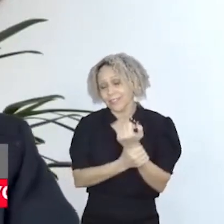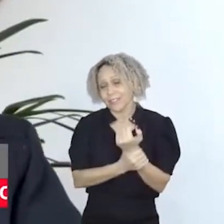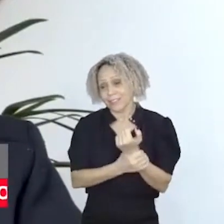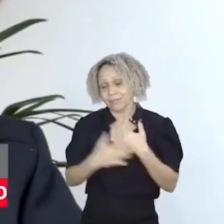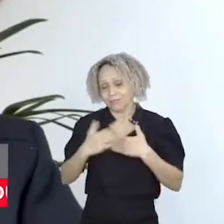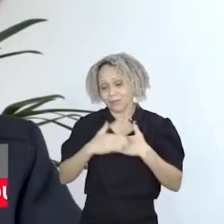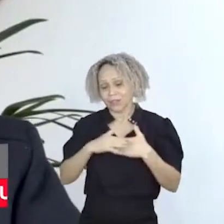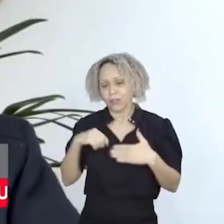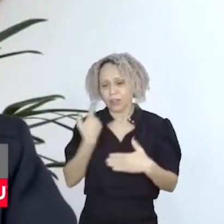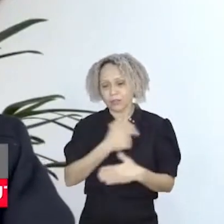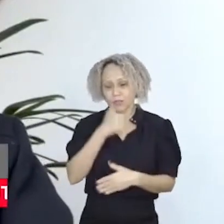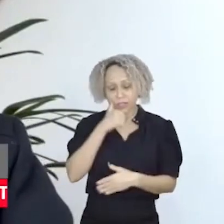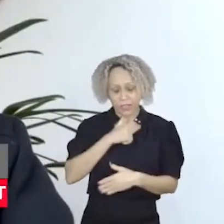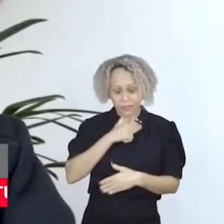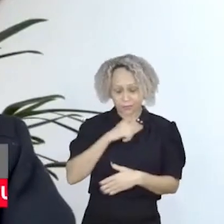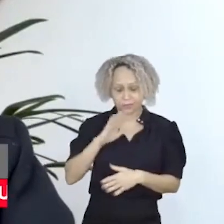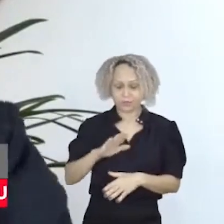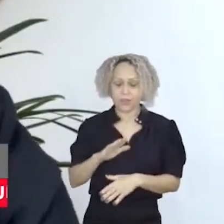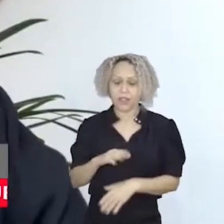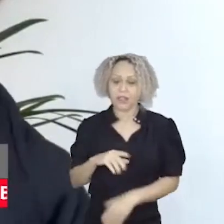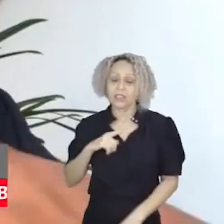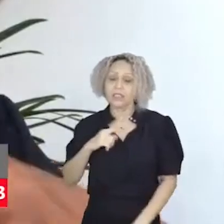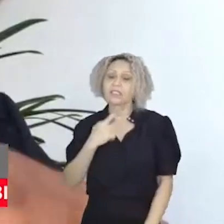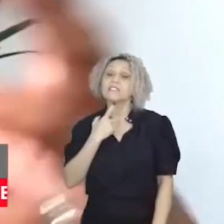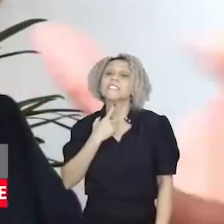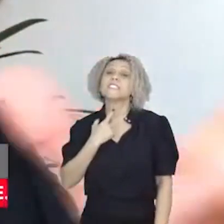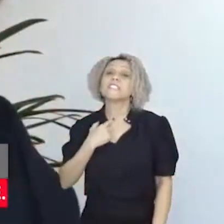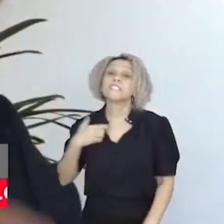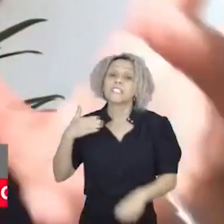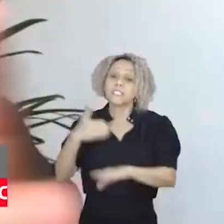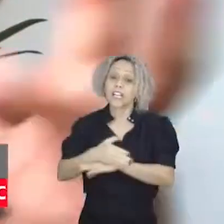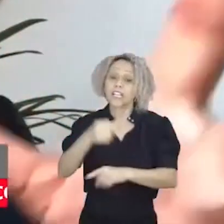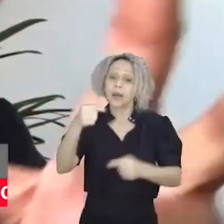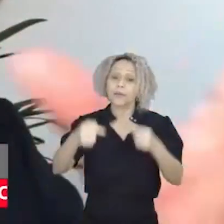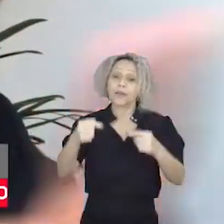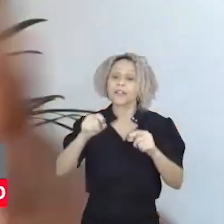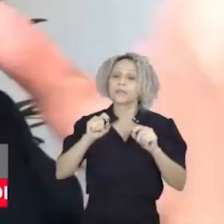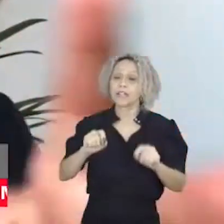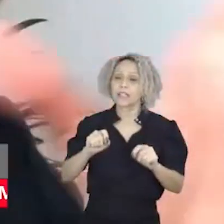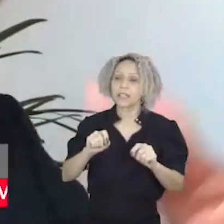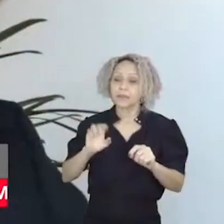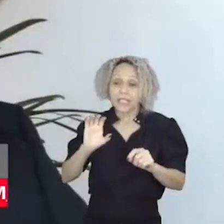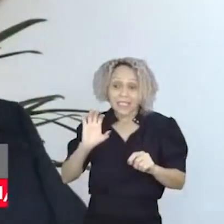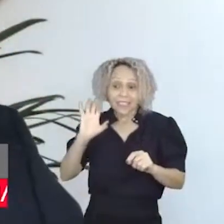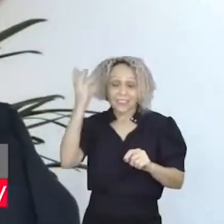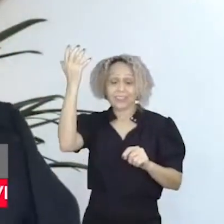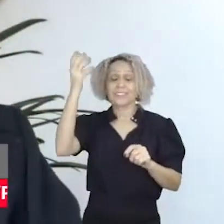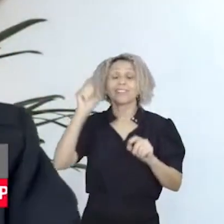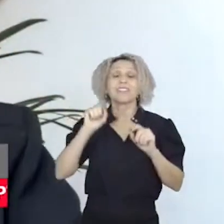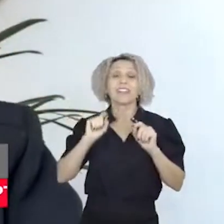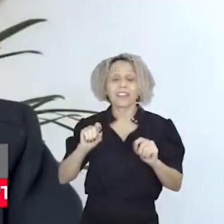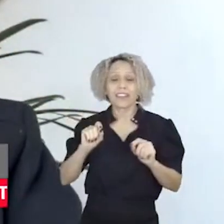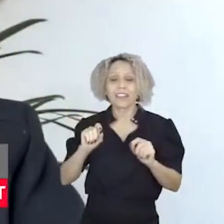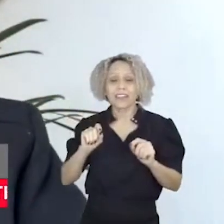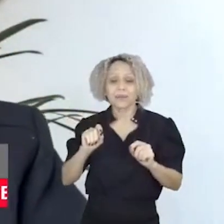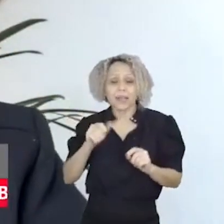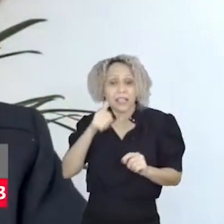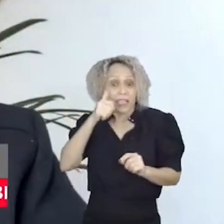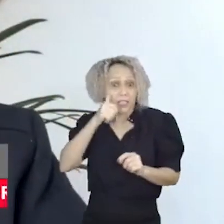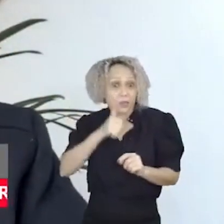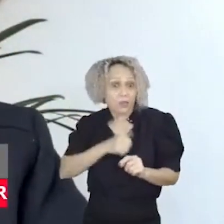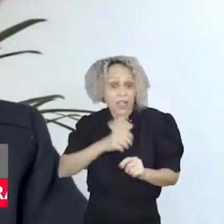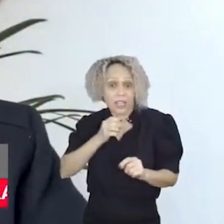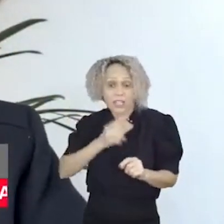ter o desejo de estar na política para criar soluções para que as mulheres possam ter menos receio na vida e em